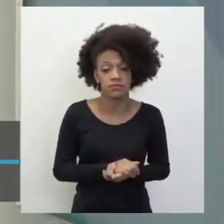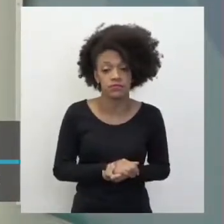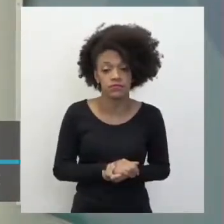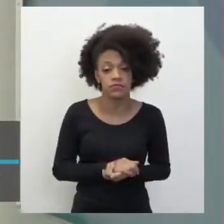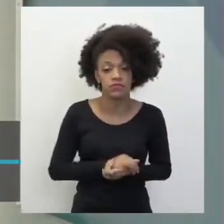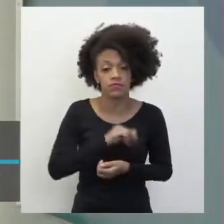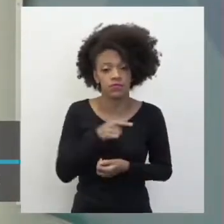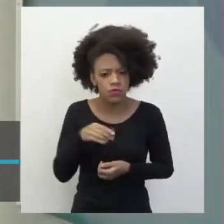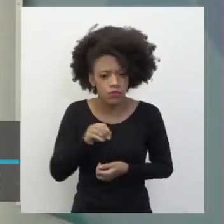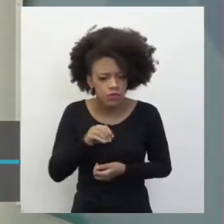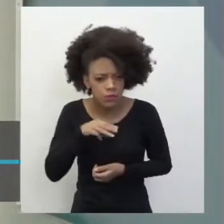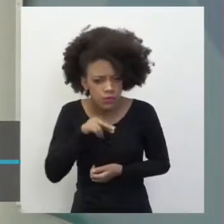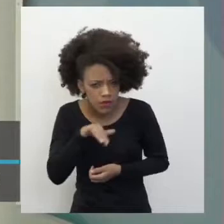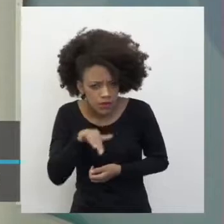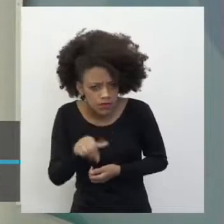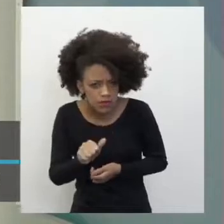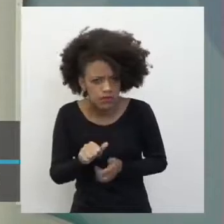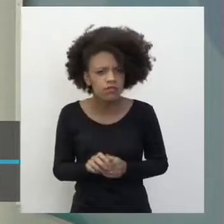João e Maria?